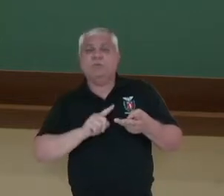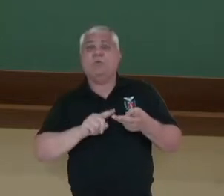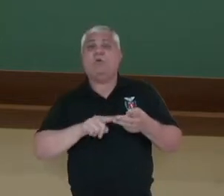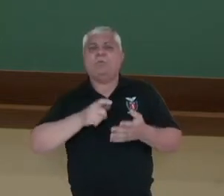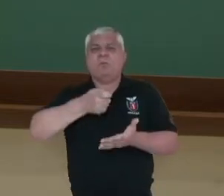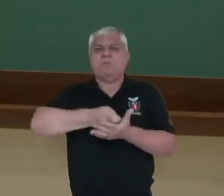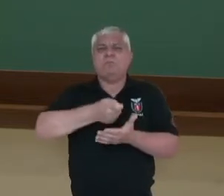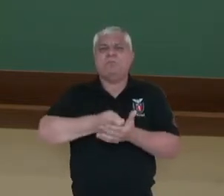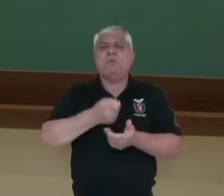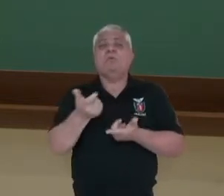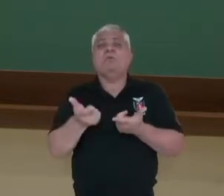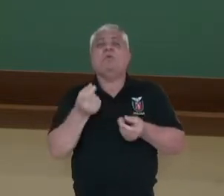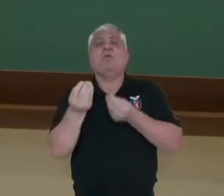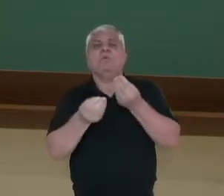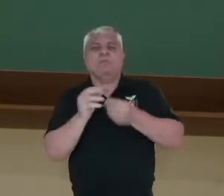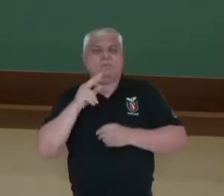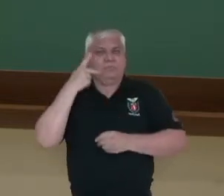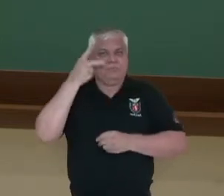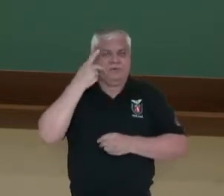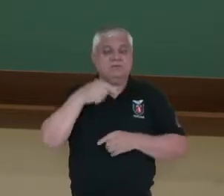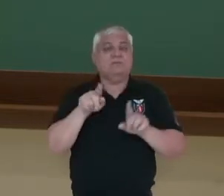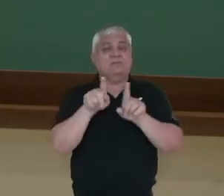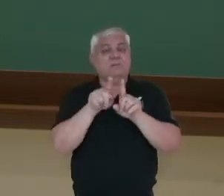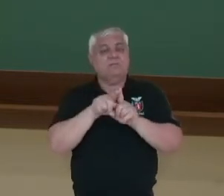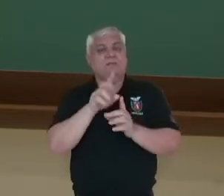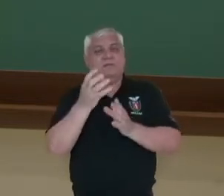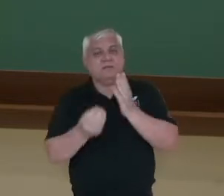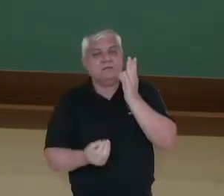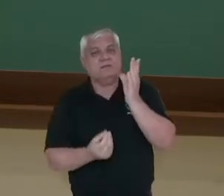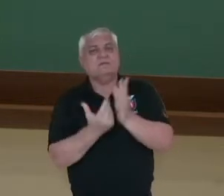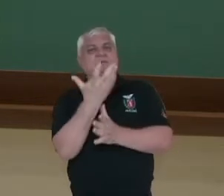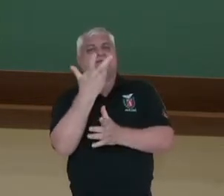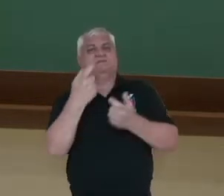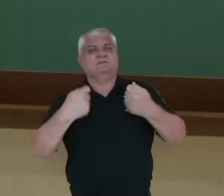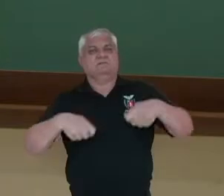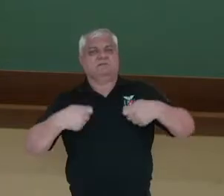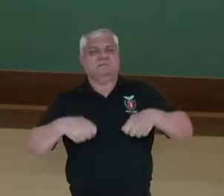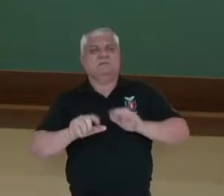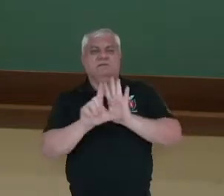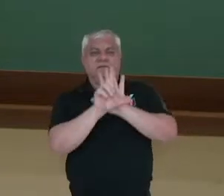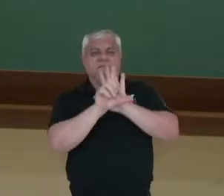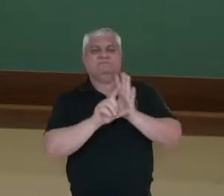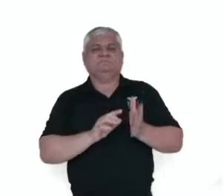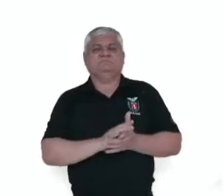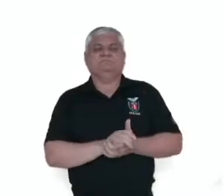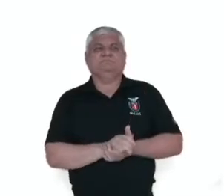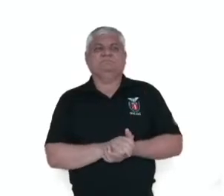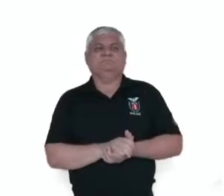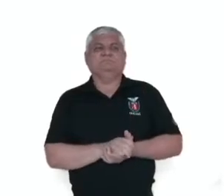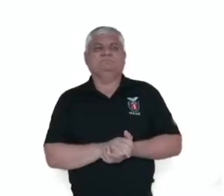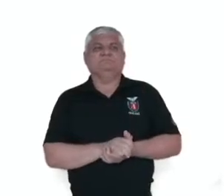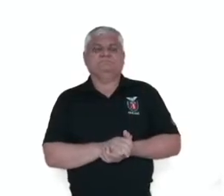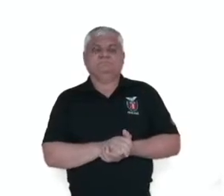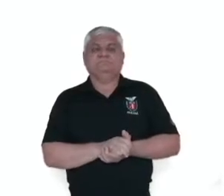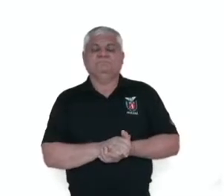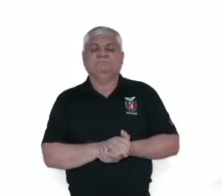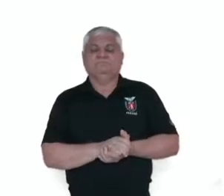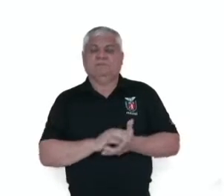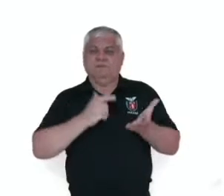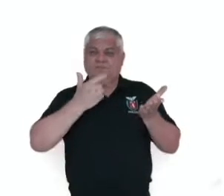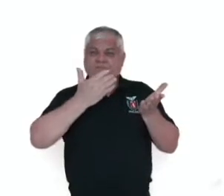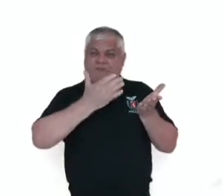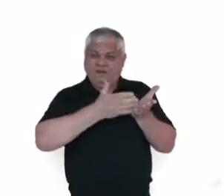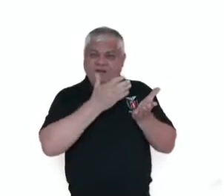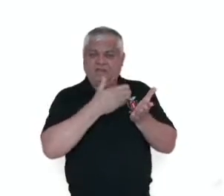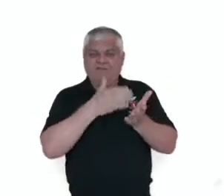exercício político e a própria criação e necessidade das leis. O Espírito das Leis é a obra